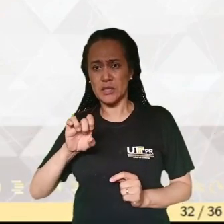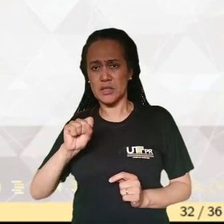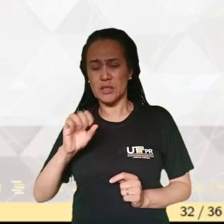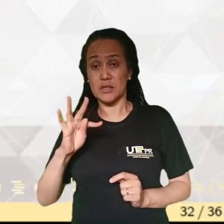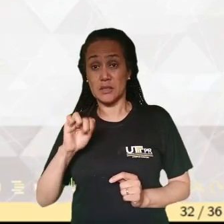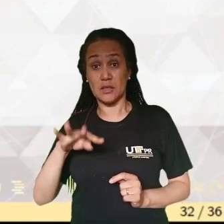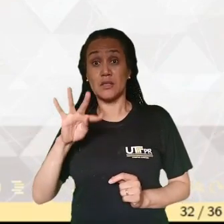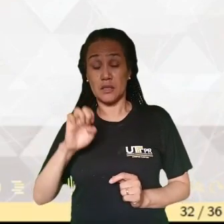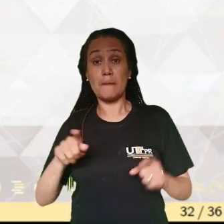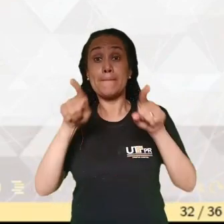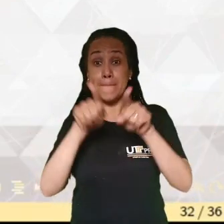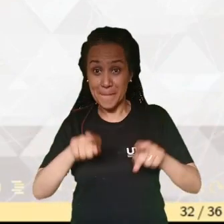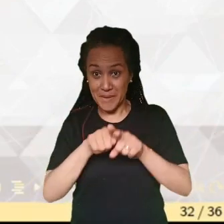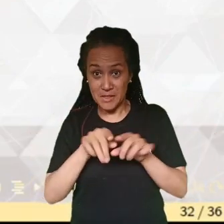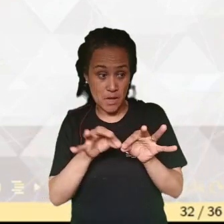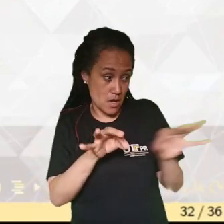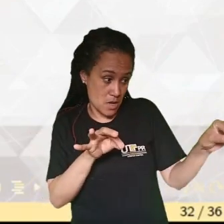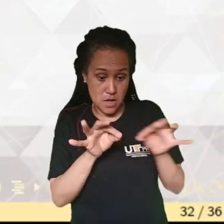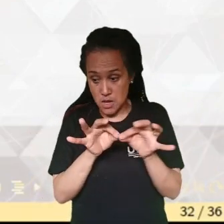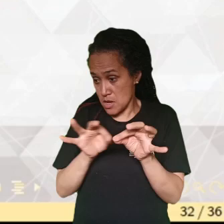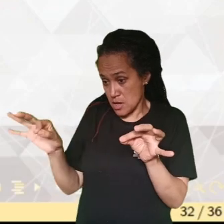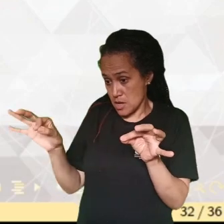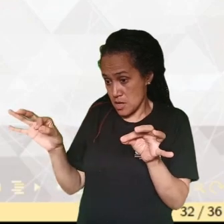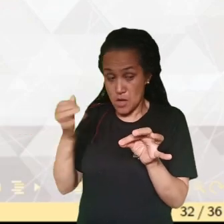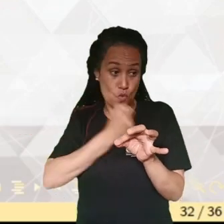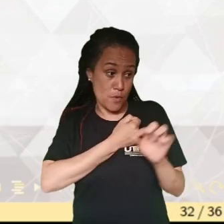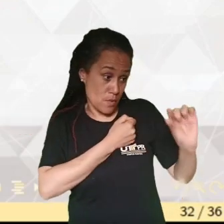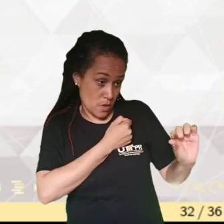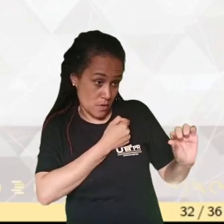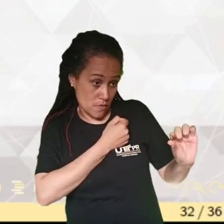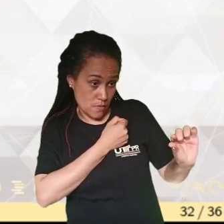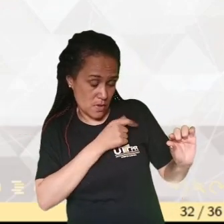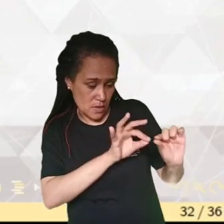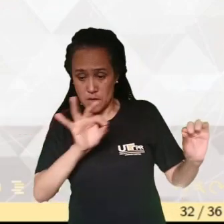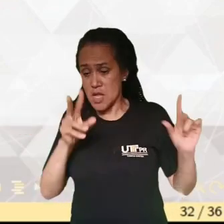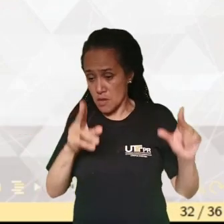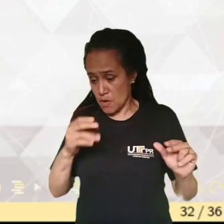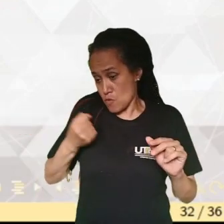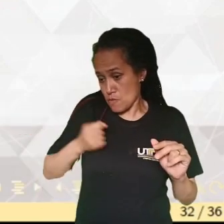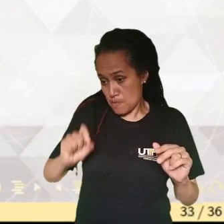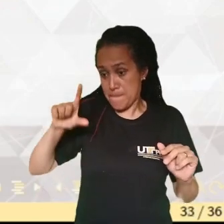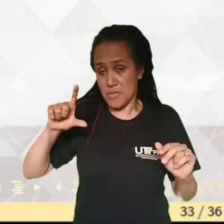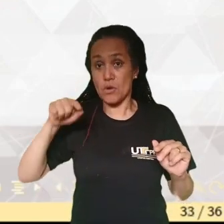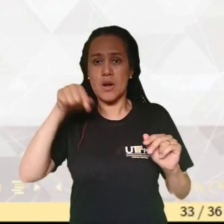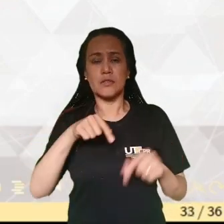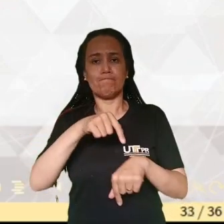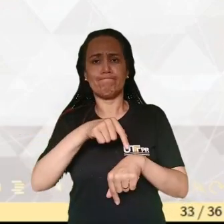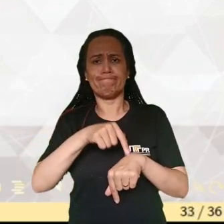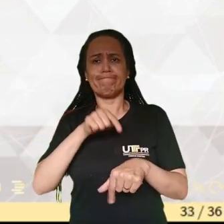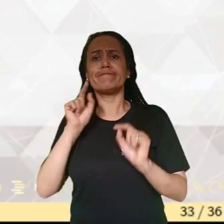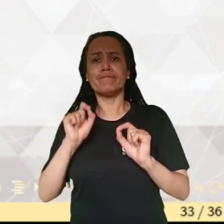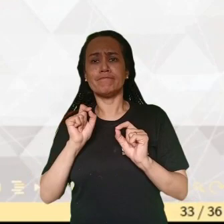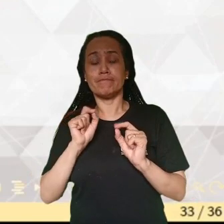que ele está à mesma distância de um valor menor e de um valor superior. Então, neste caso, chamamos de ponto